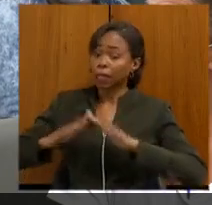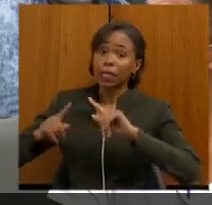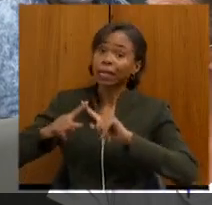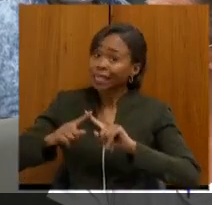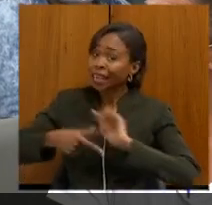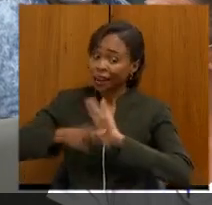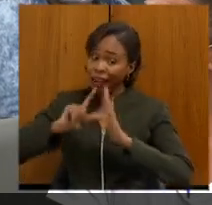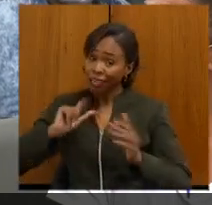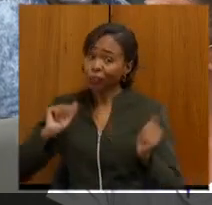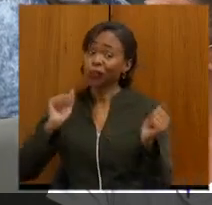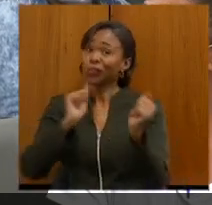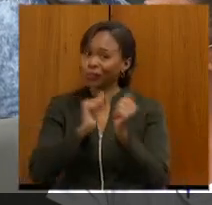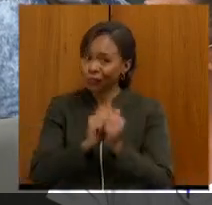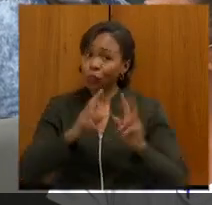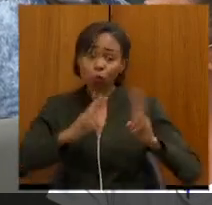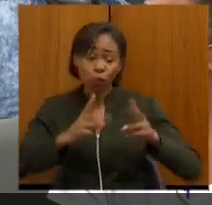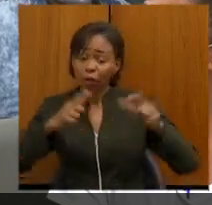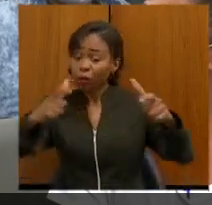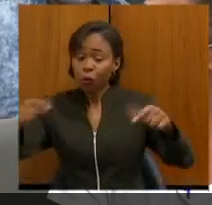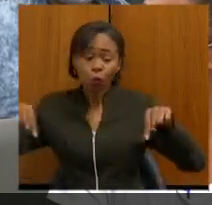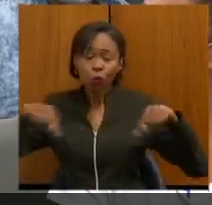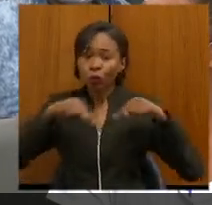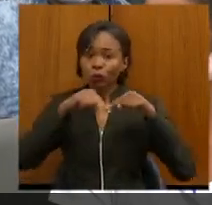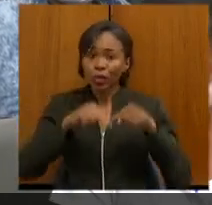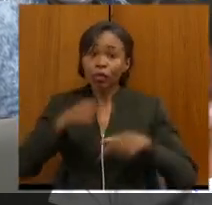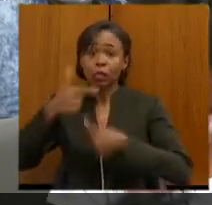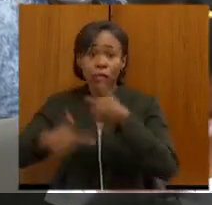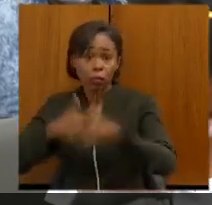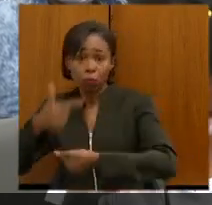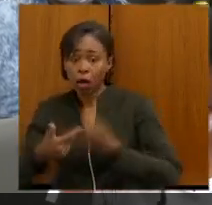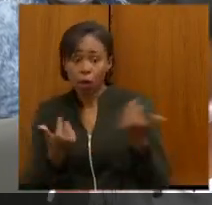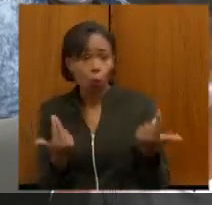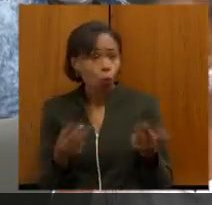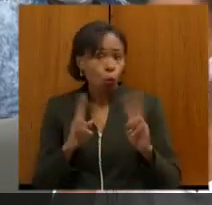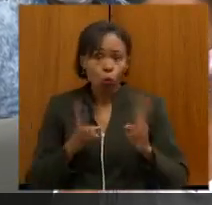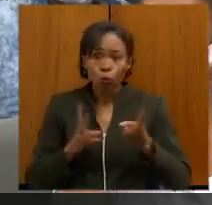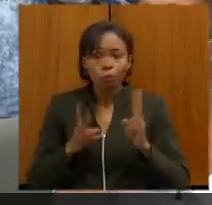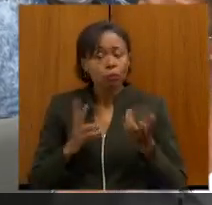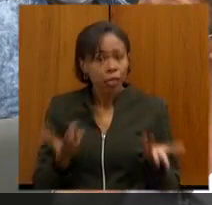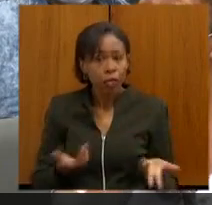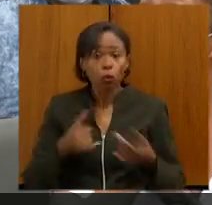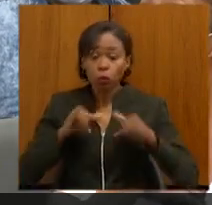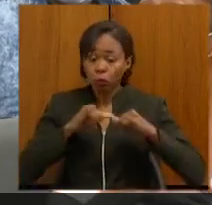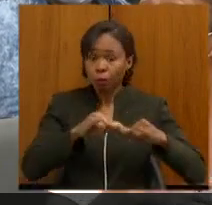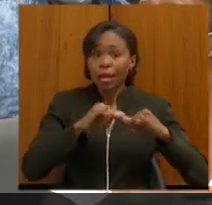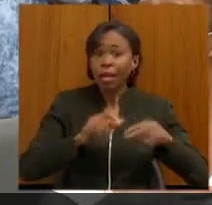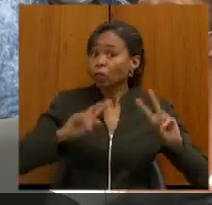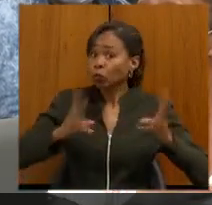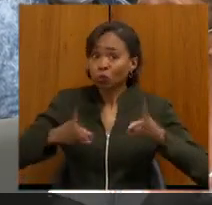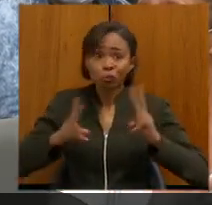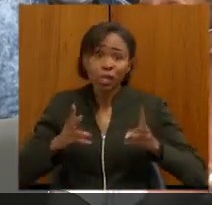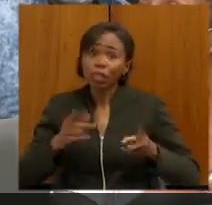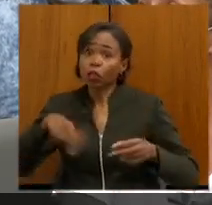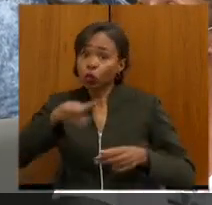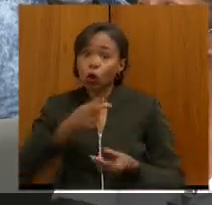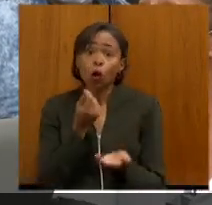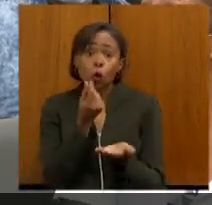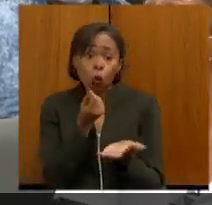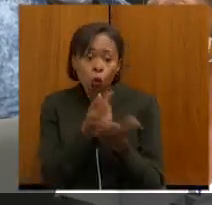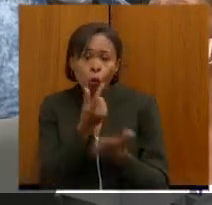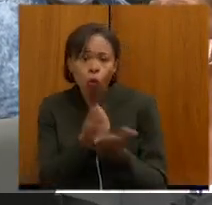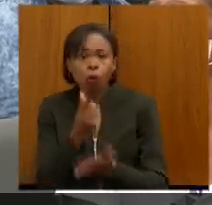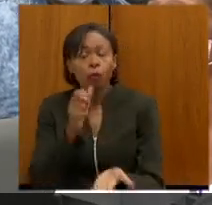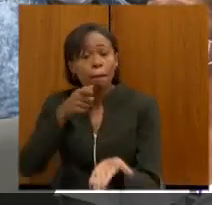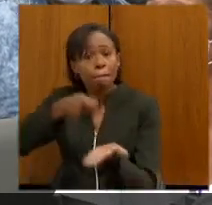de dentro dos mesmos terreiros de dentro dos mesmos serviços de dentro dos mesmos Supermercados a gente consome a gente